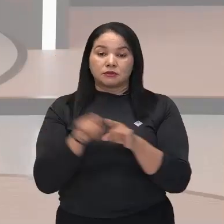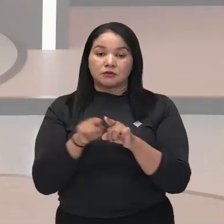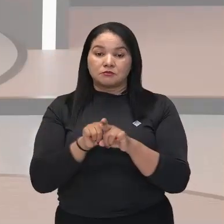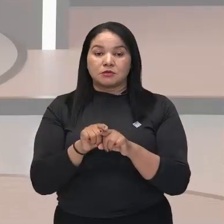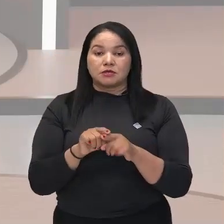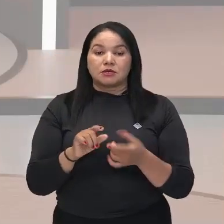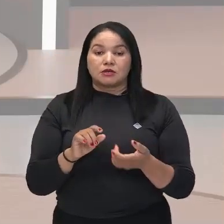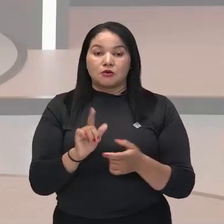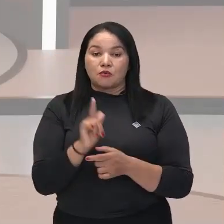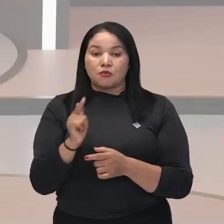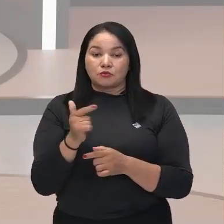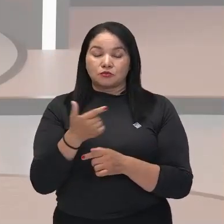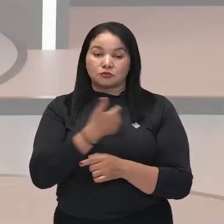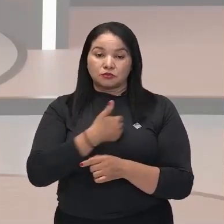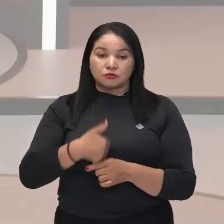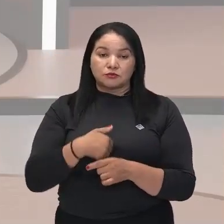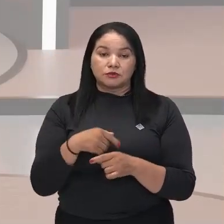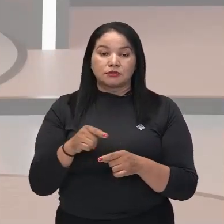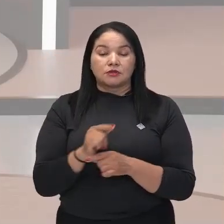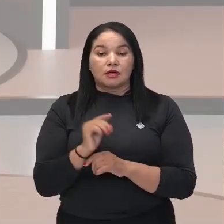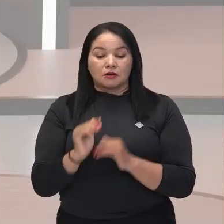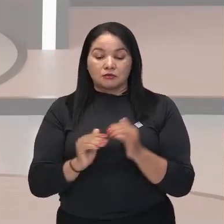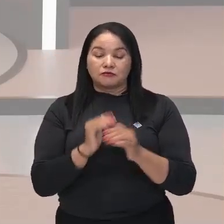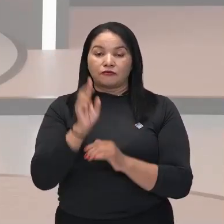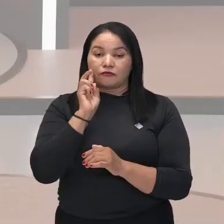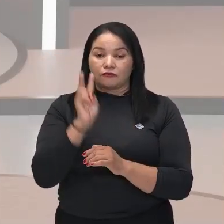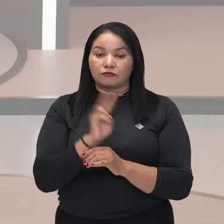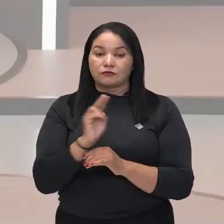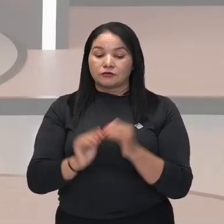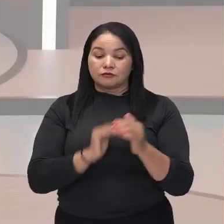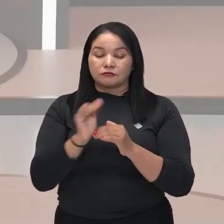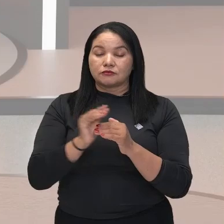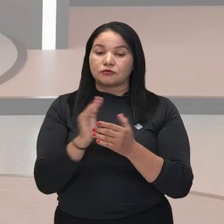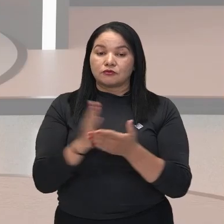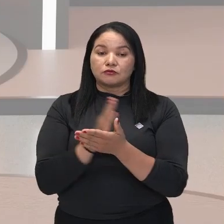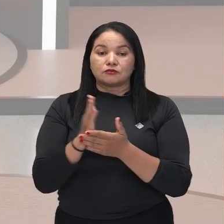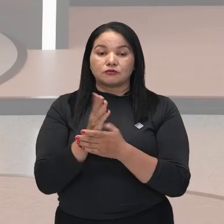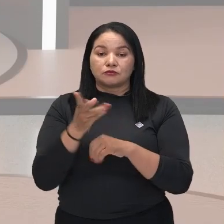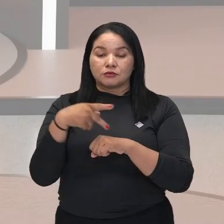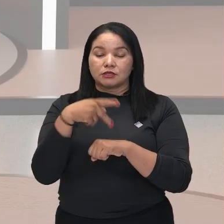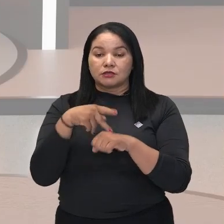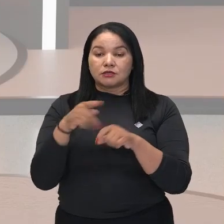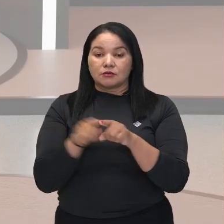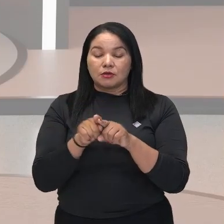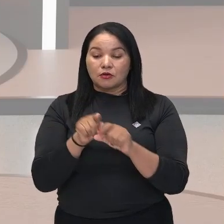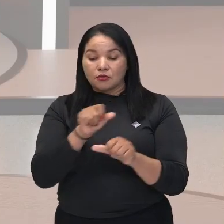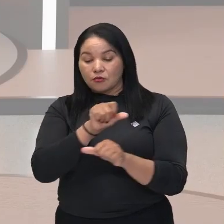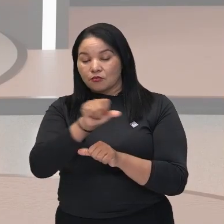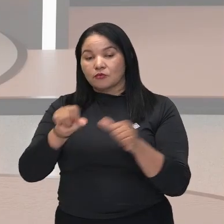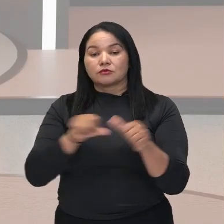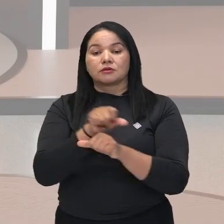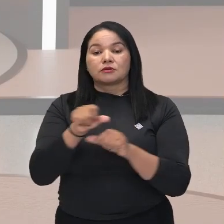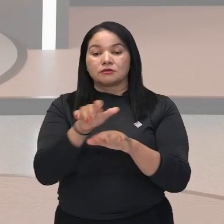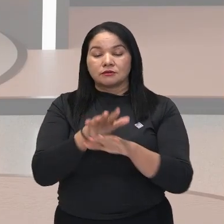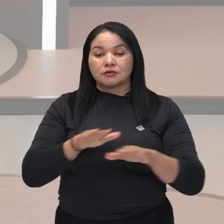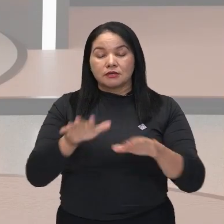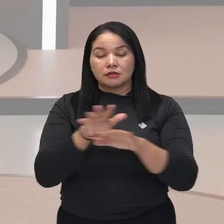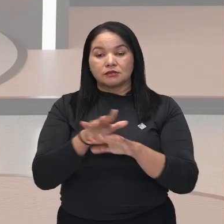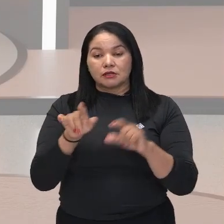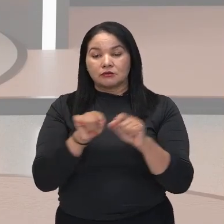acaba observando no desenvolvimento desses países e acabaram transformando, essas áreas que